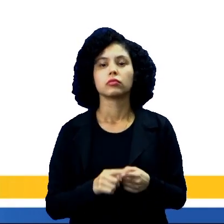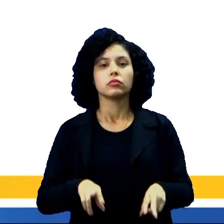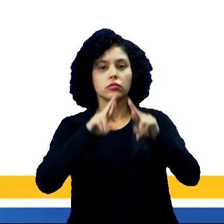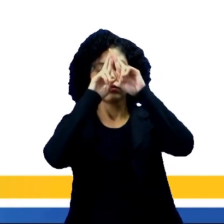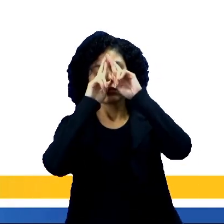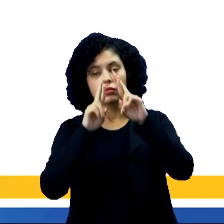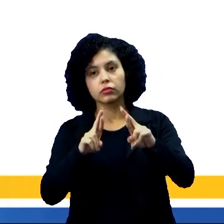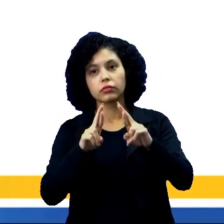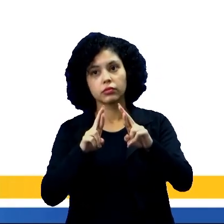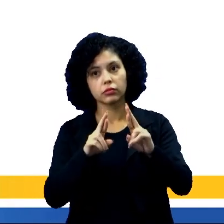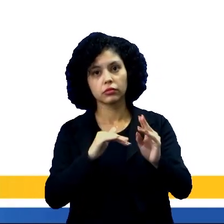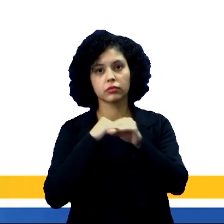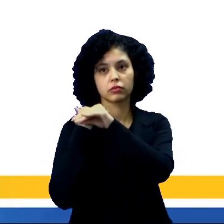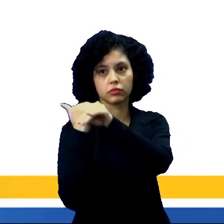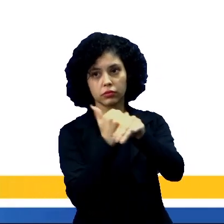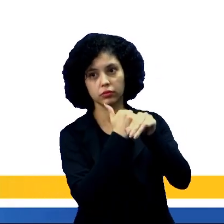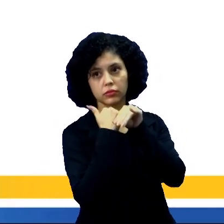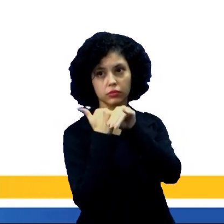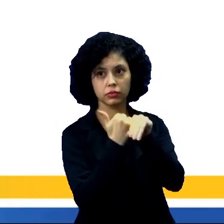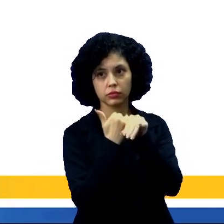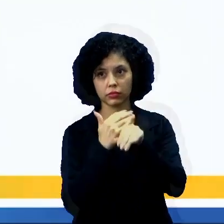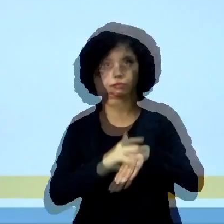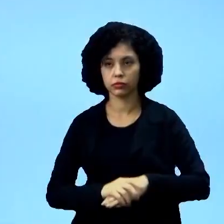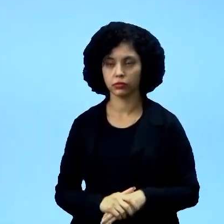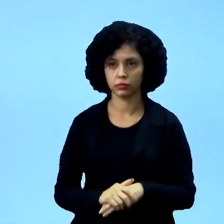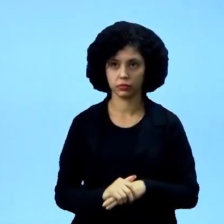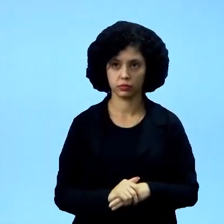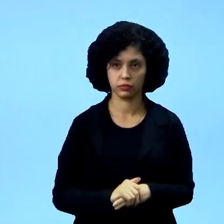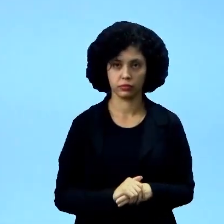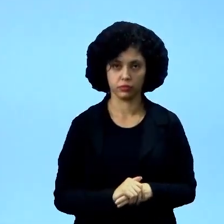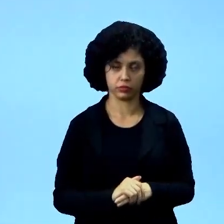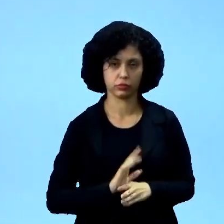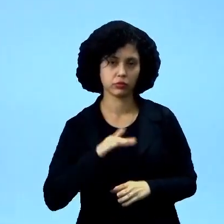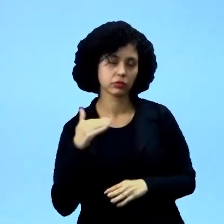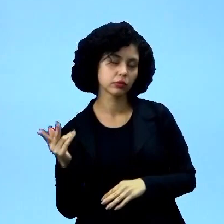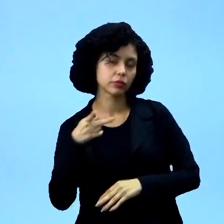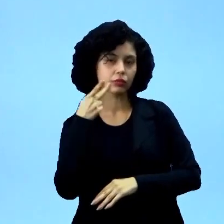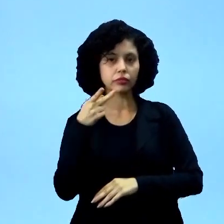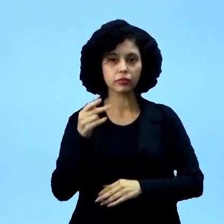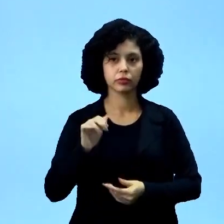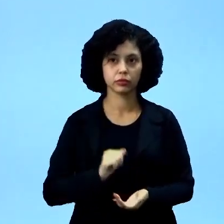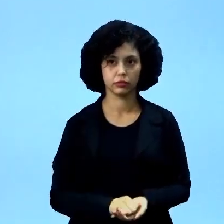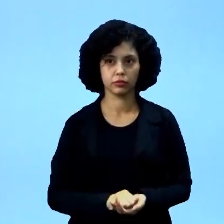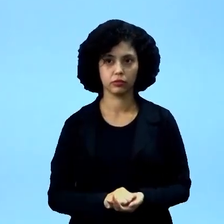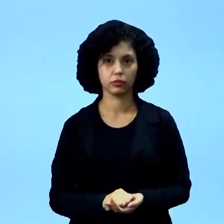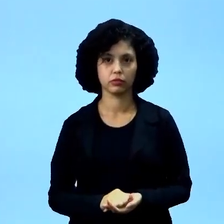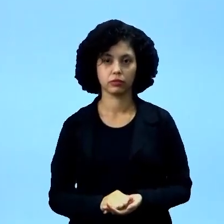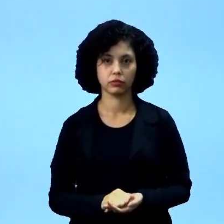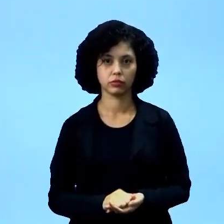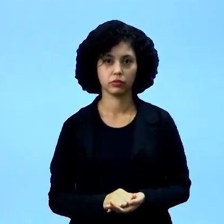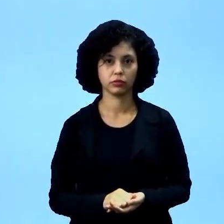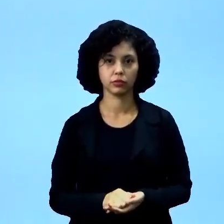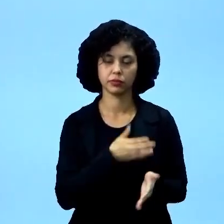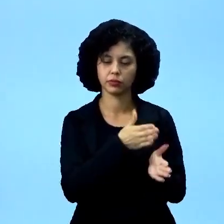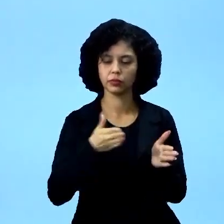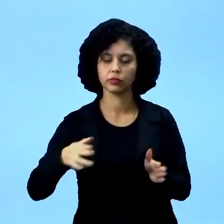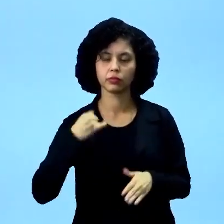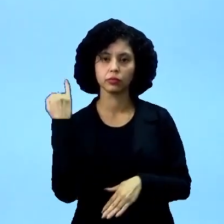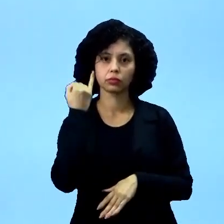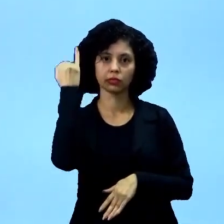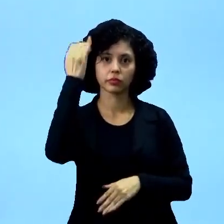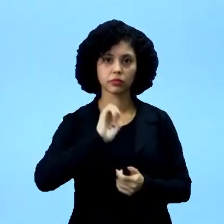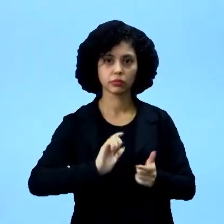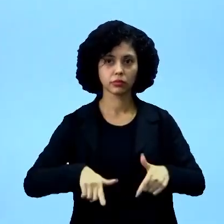Porque é importante a gente abordar o aspecto de respeito e igualdade. Quando eu mencionei aqui que um dos segmentos mais